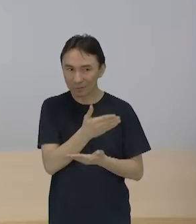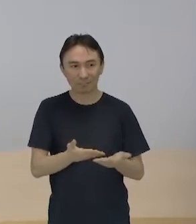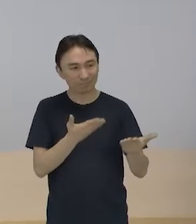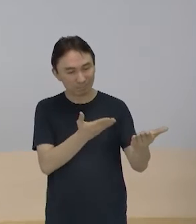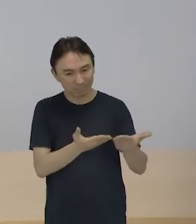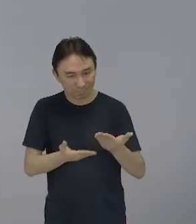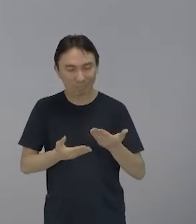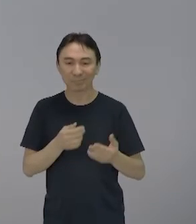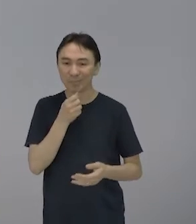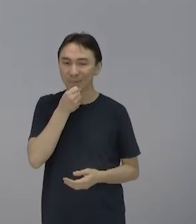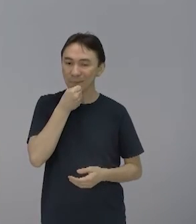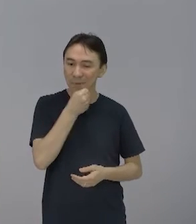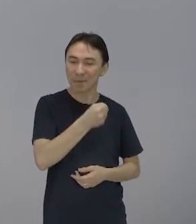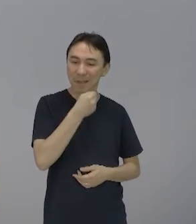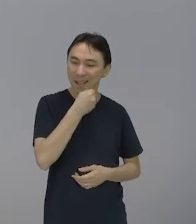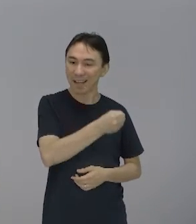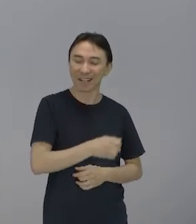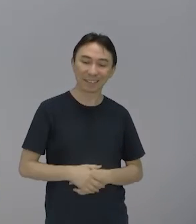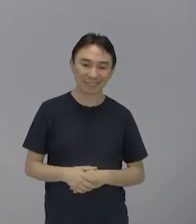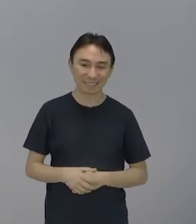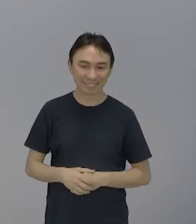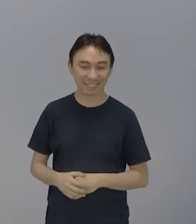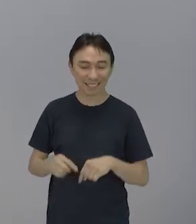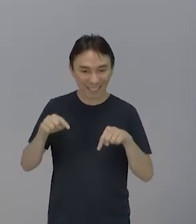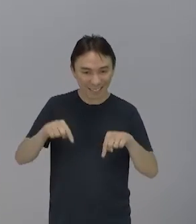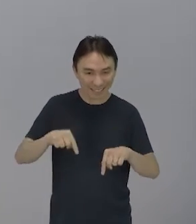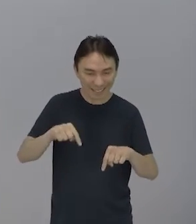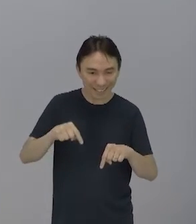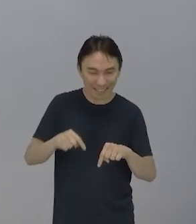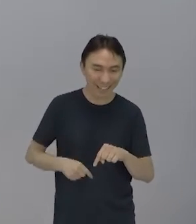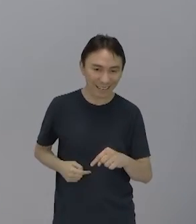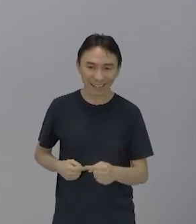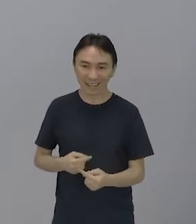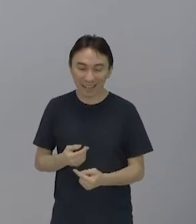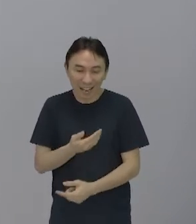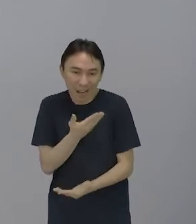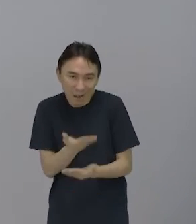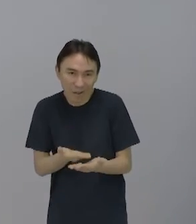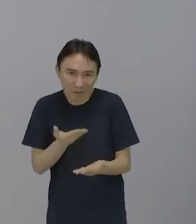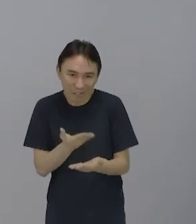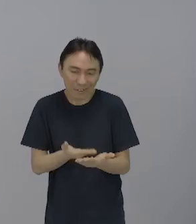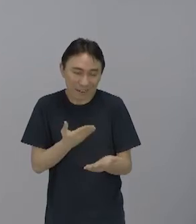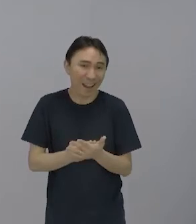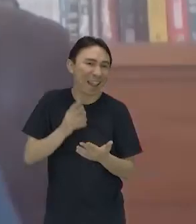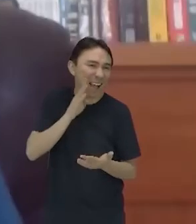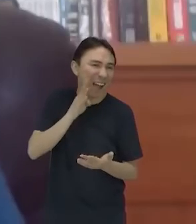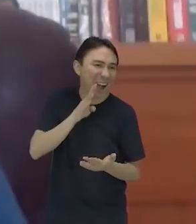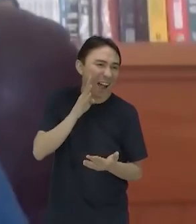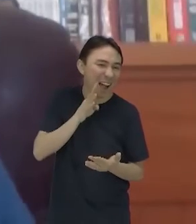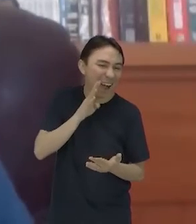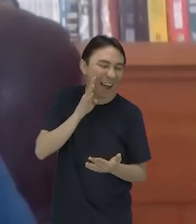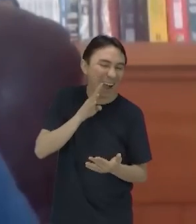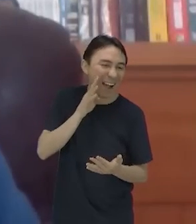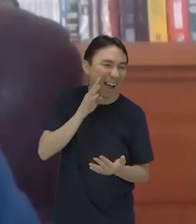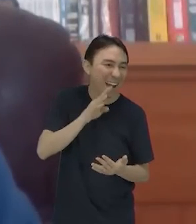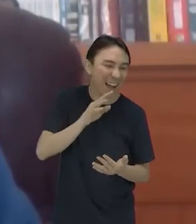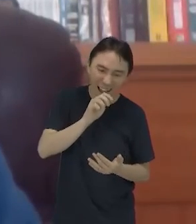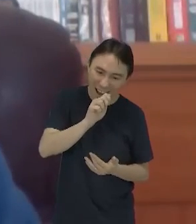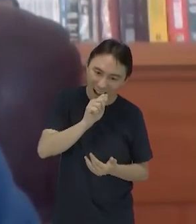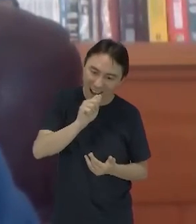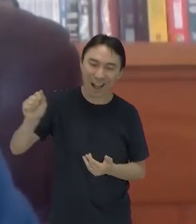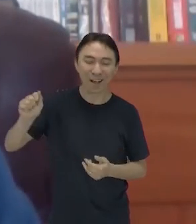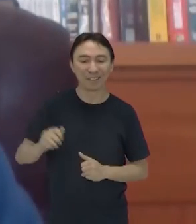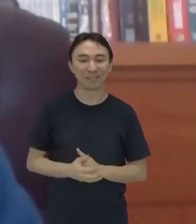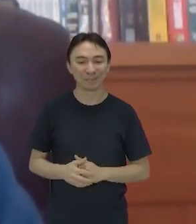A Sabrina colocou, que legal essa aula, com um monte de ar, com vários São os melhores, né? Assim, esses comentários são os melhores.